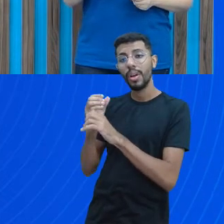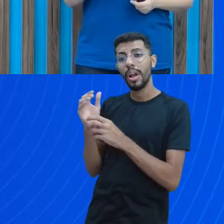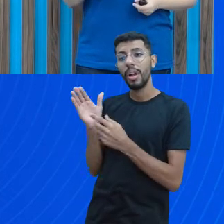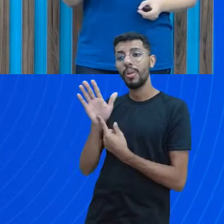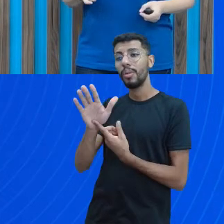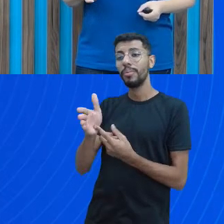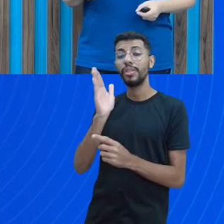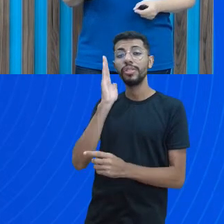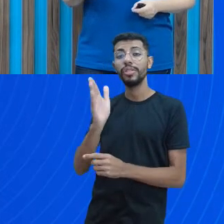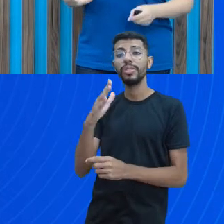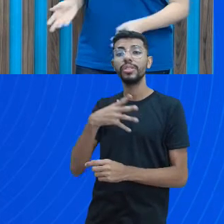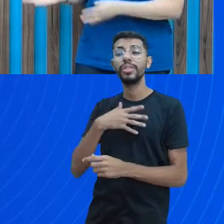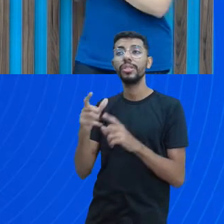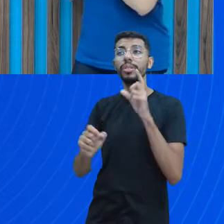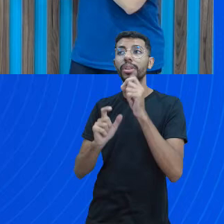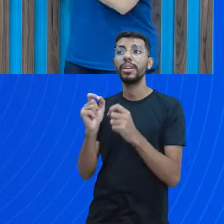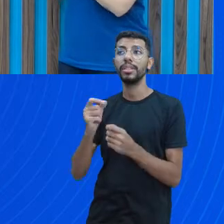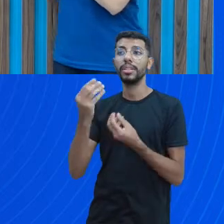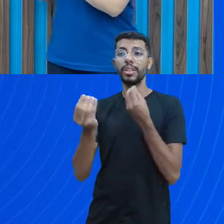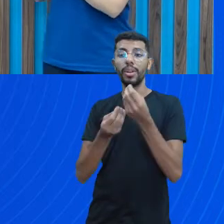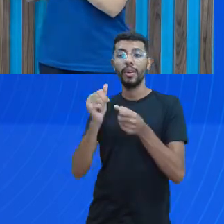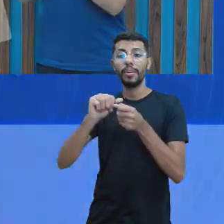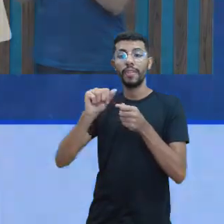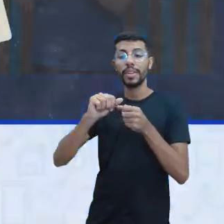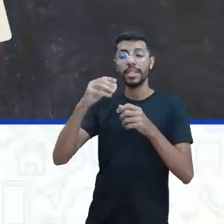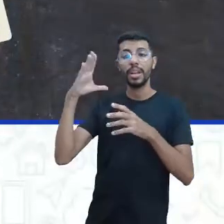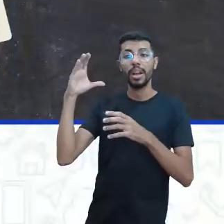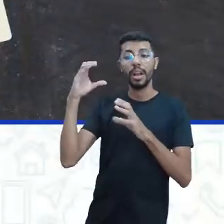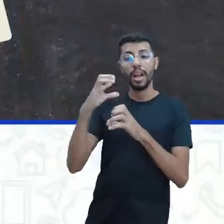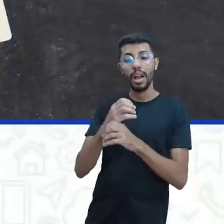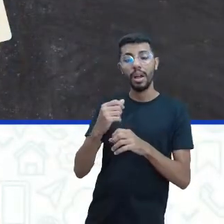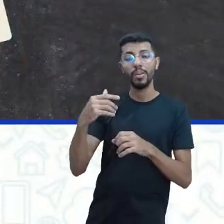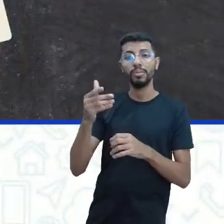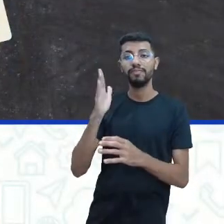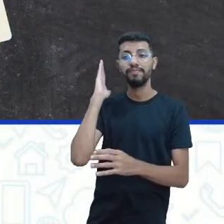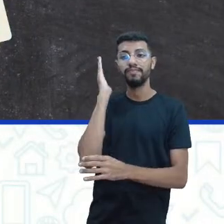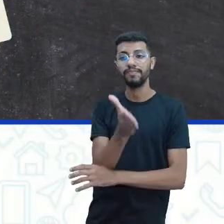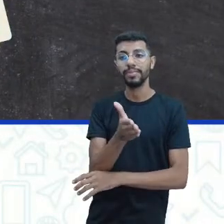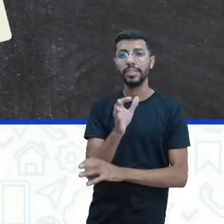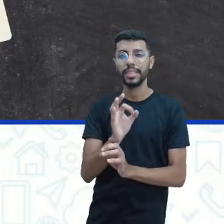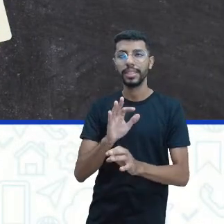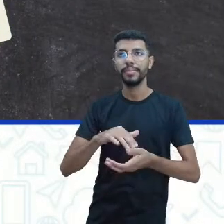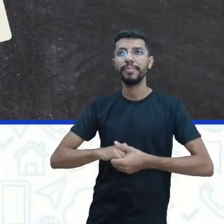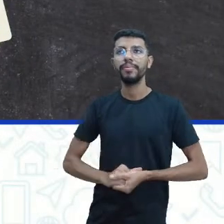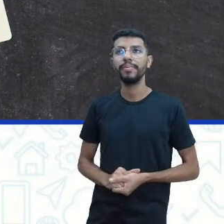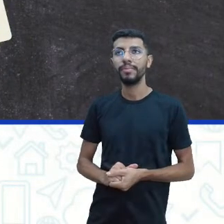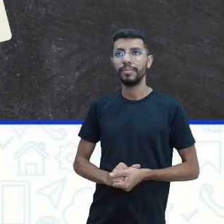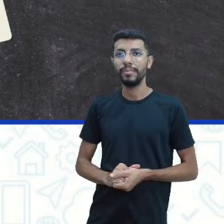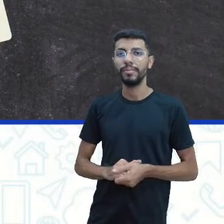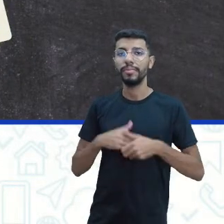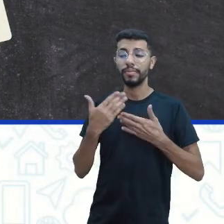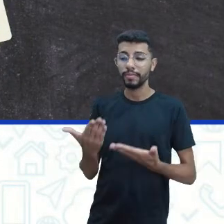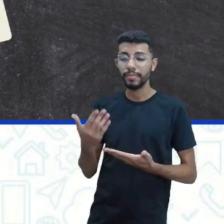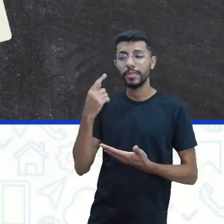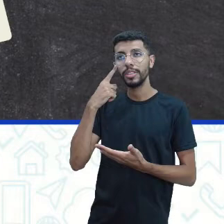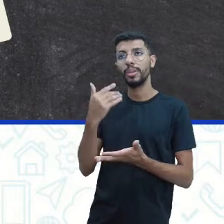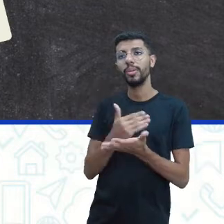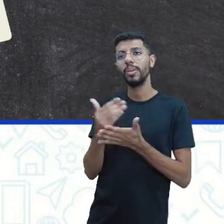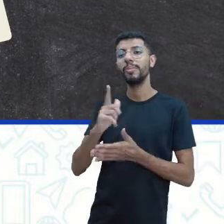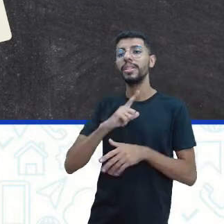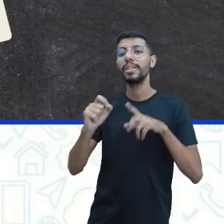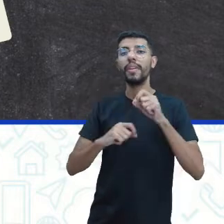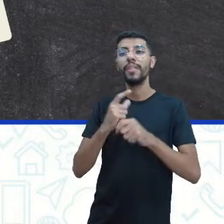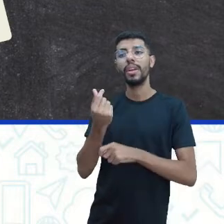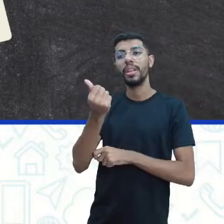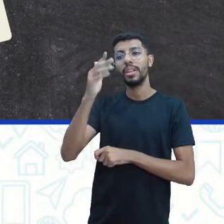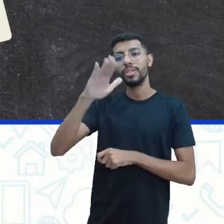essas variações percentuais para fazer o cálculo de uma vez só. Então, observa, ó, inicialmente a gente teve um